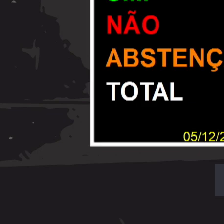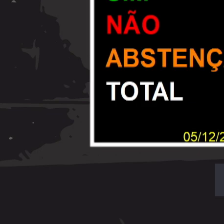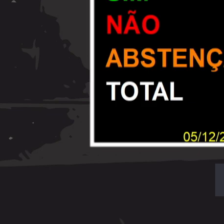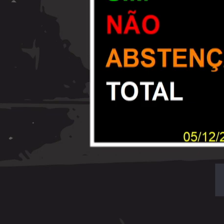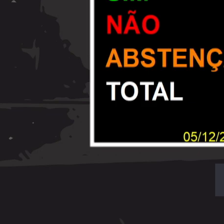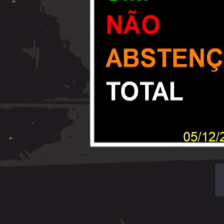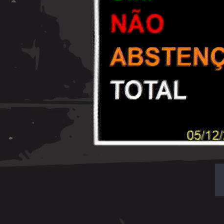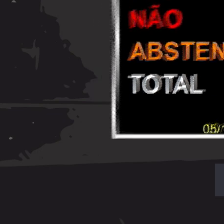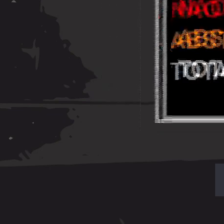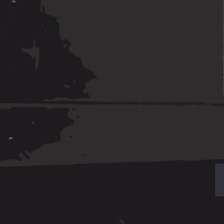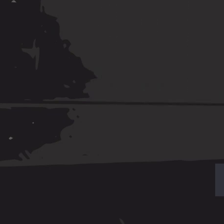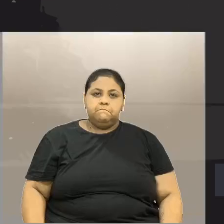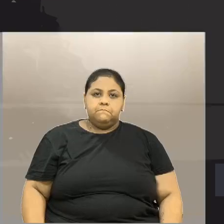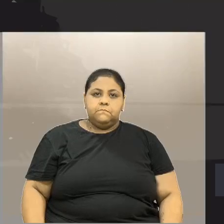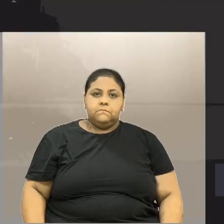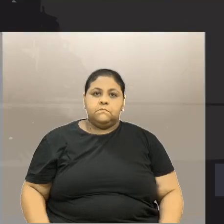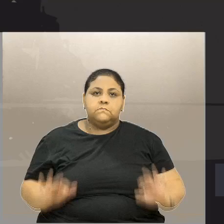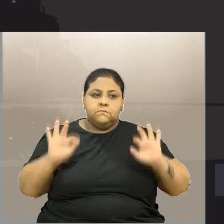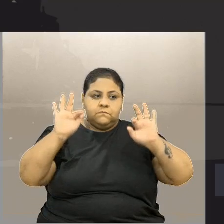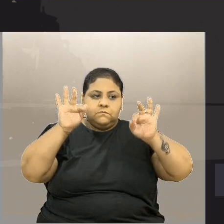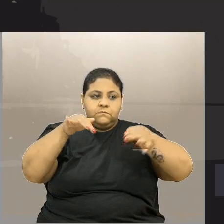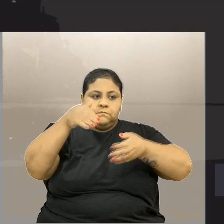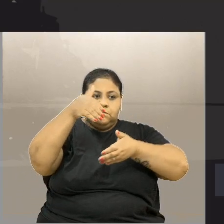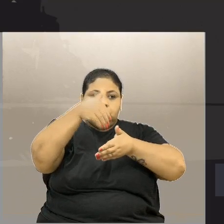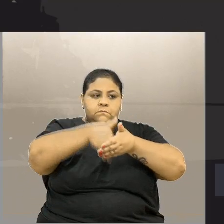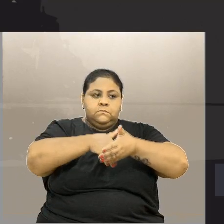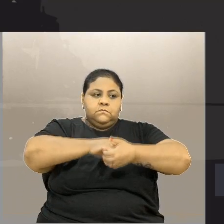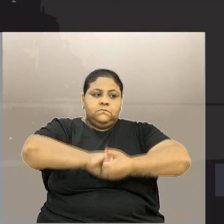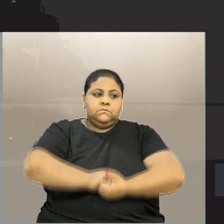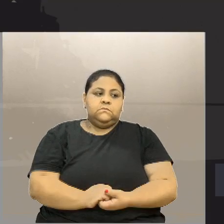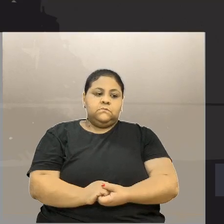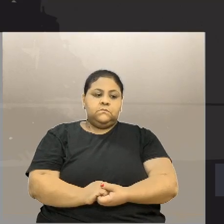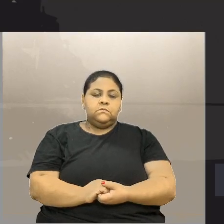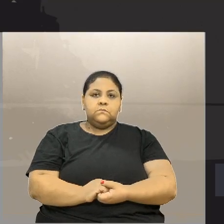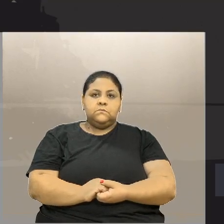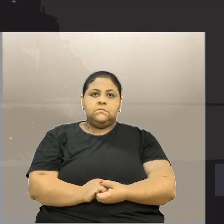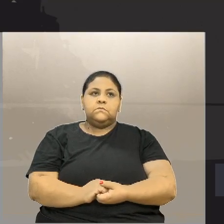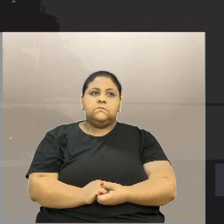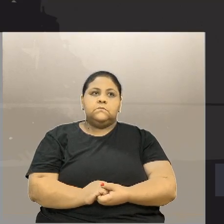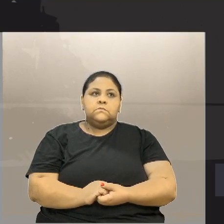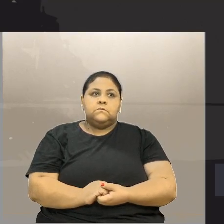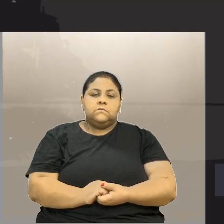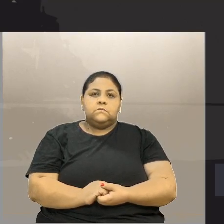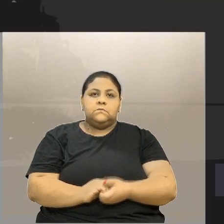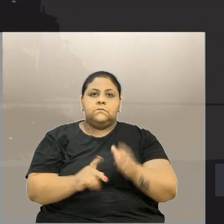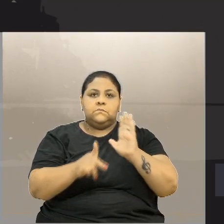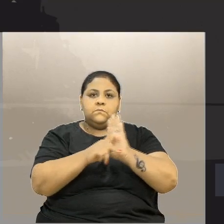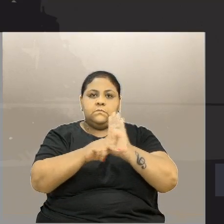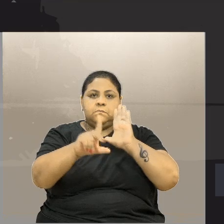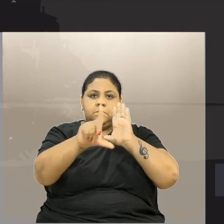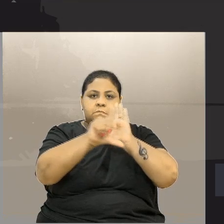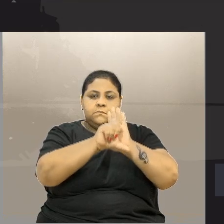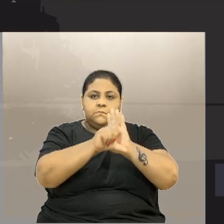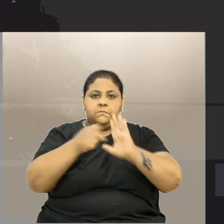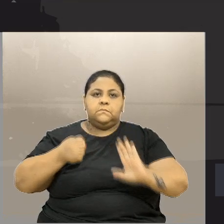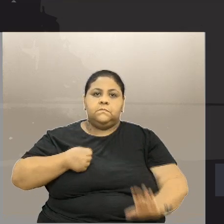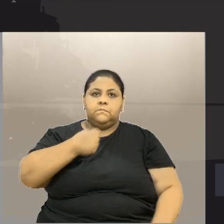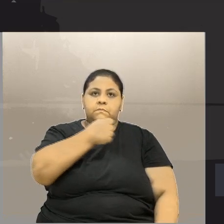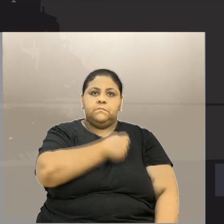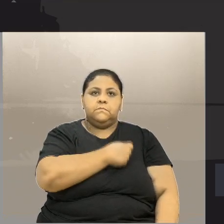Encerrado o registro dos votos. Encerrada a votação. O projeto de lei número